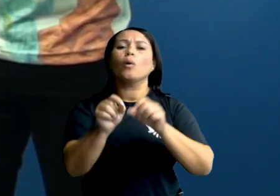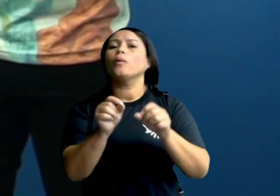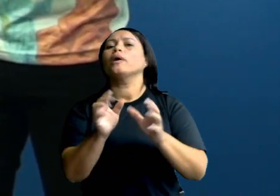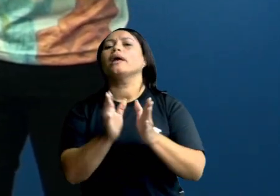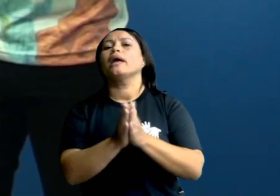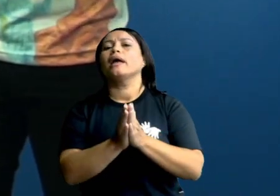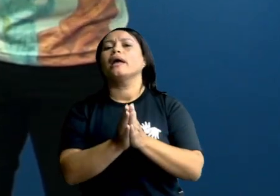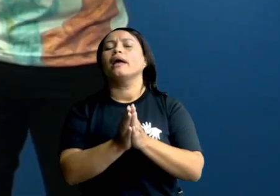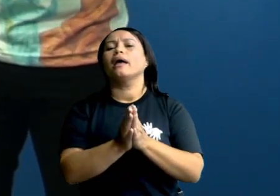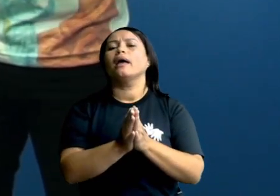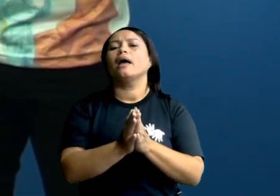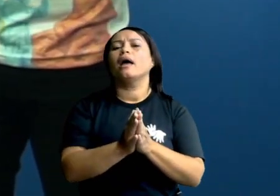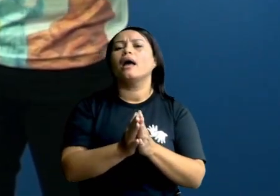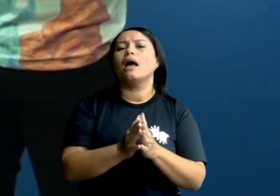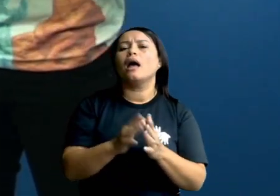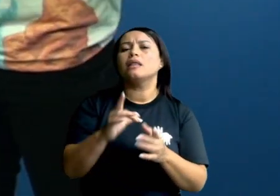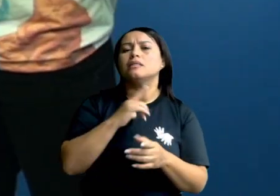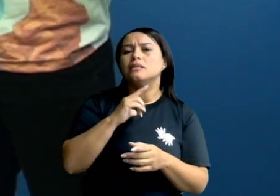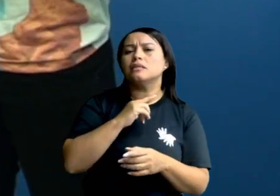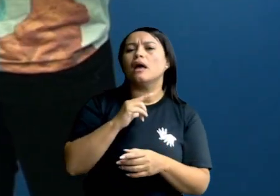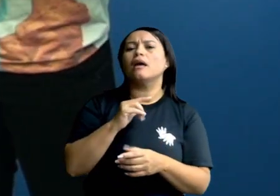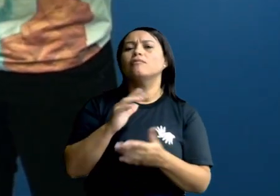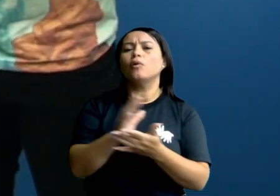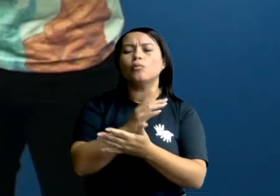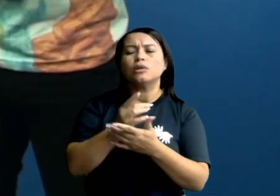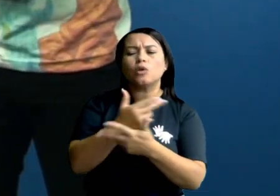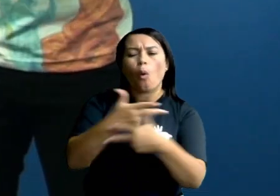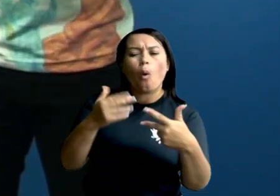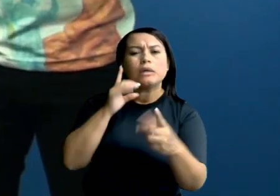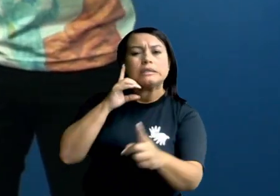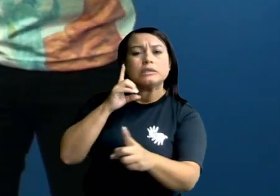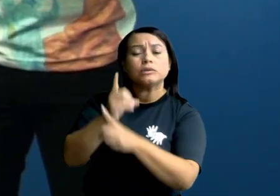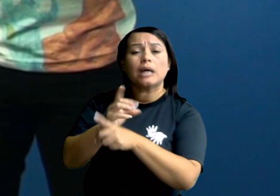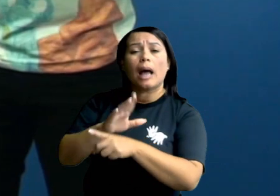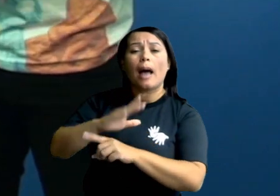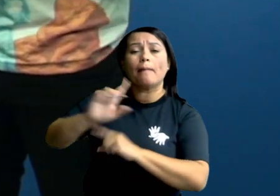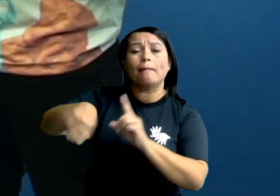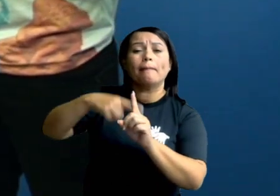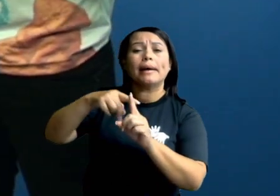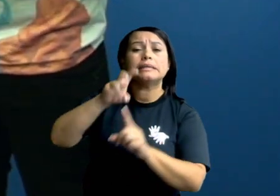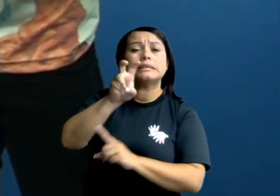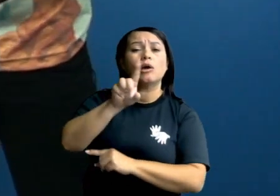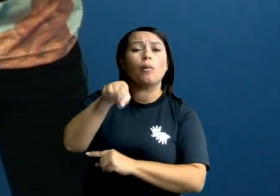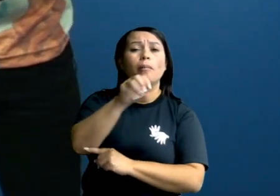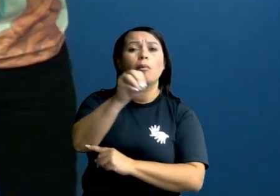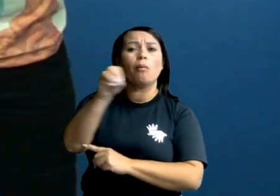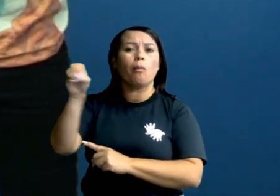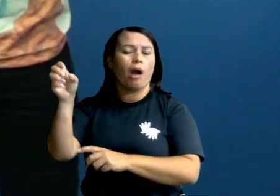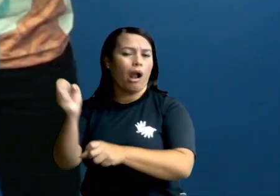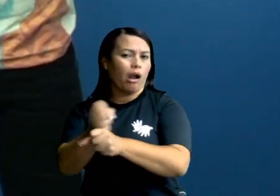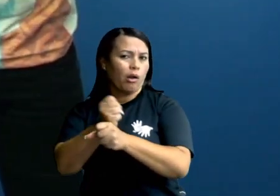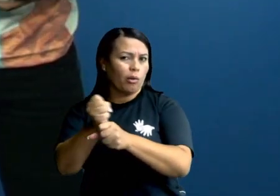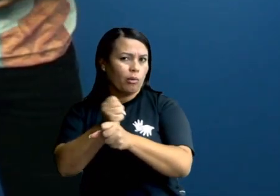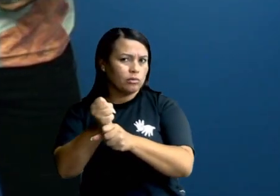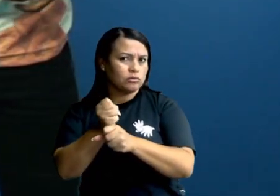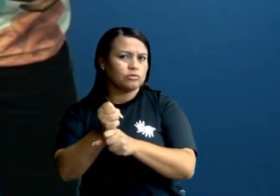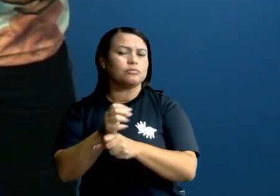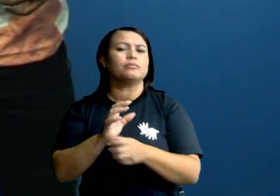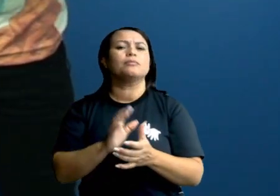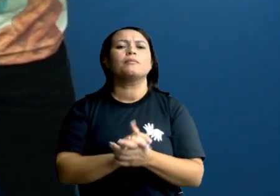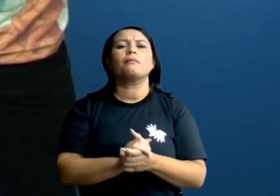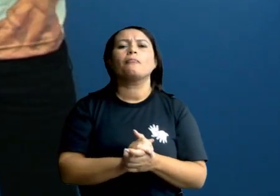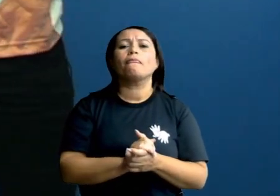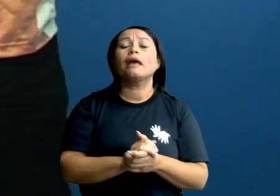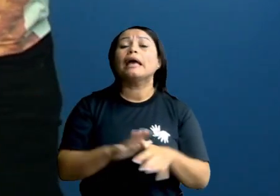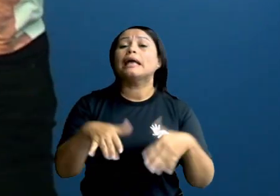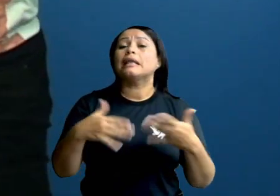né, ferramentas e utensílios de mais de 100 mil anos, então aí mostrando que essa ocupação teria sido bem mais antiga, né?